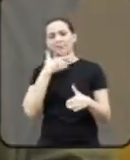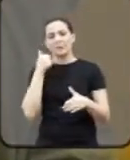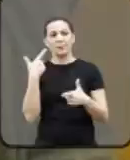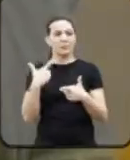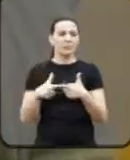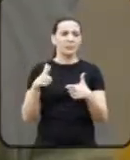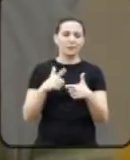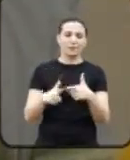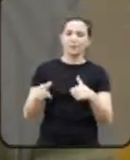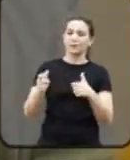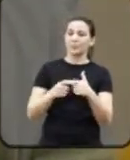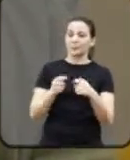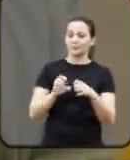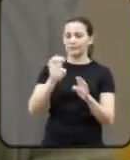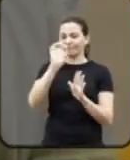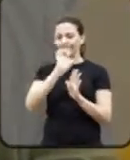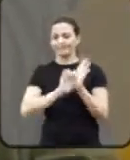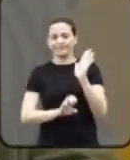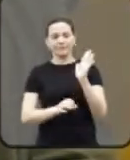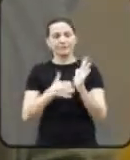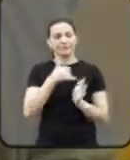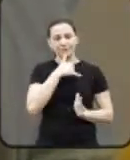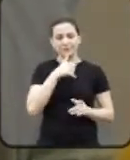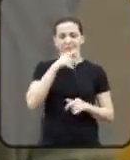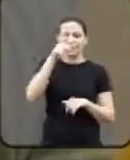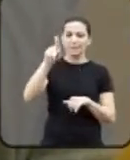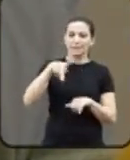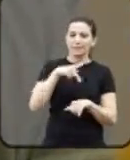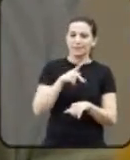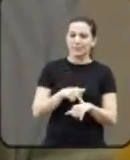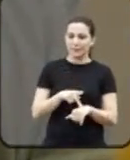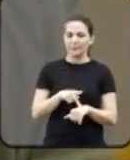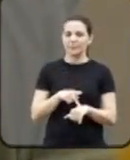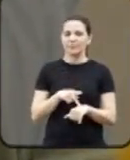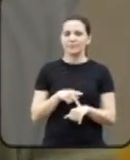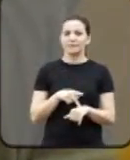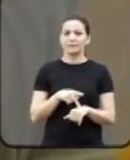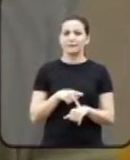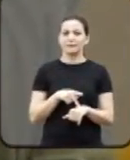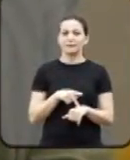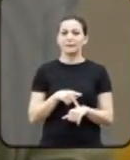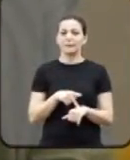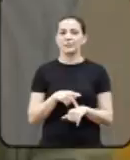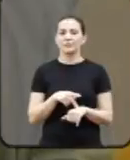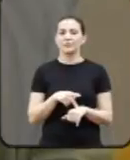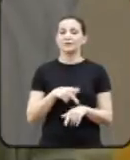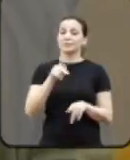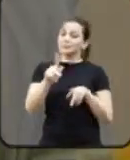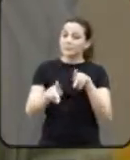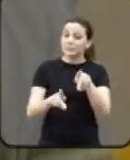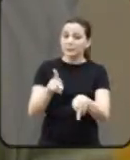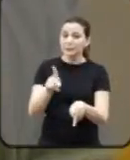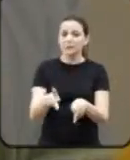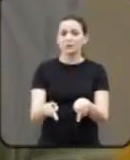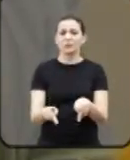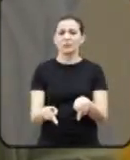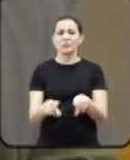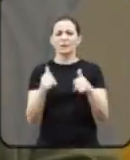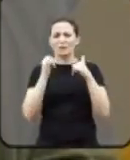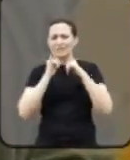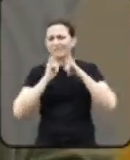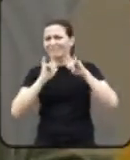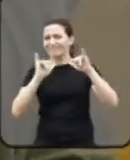Mas são coisas estruturais que, infelizmente, o país, aliás, não é o país, né? A